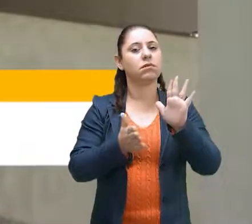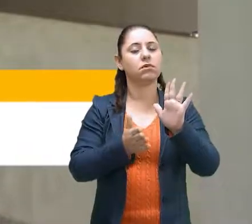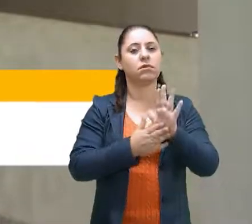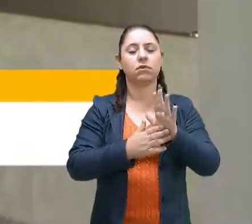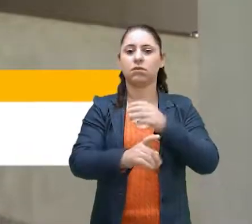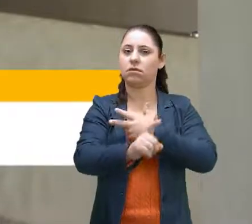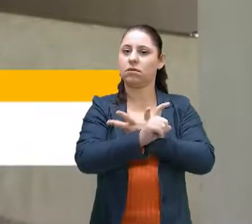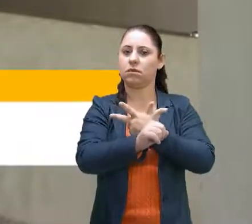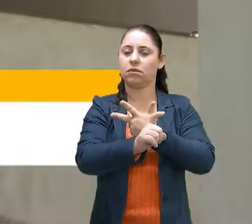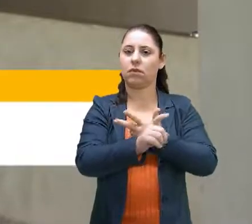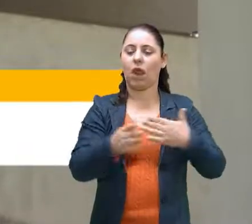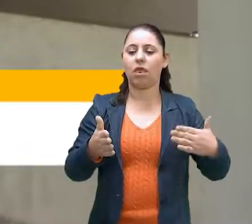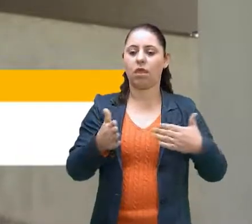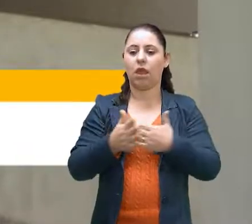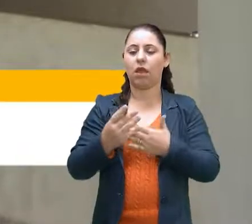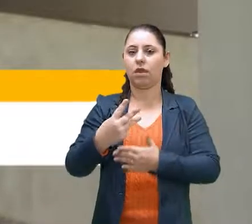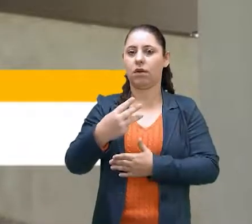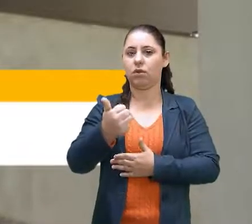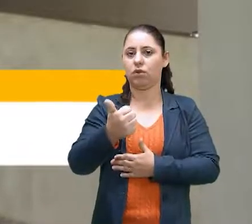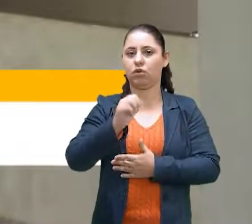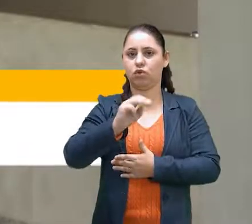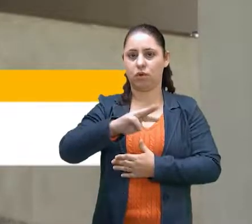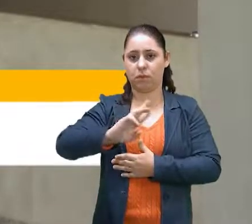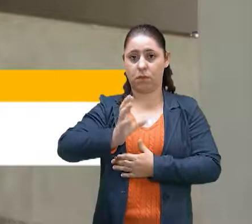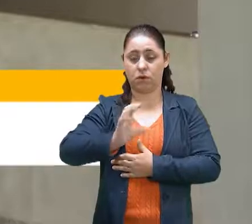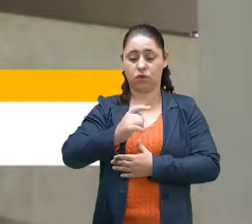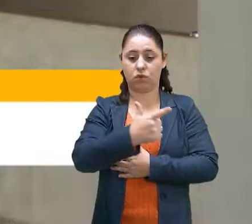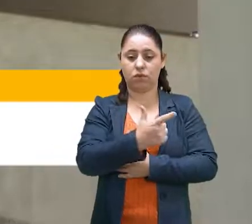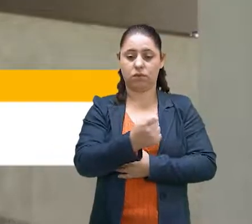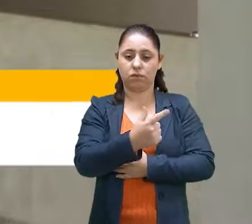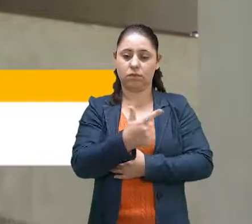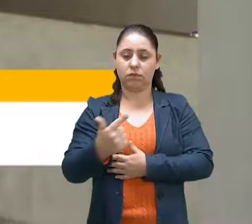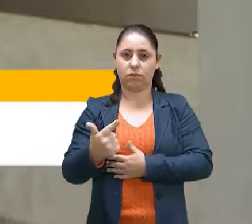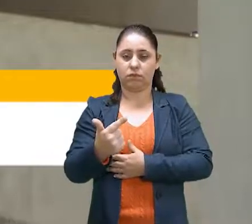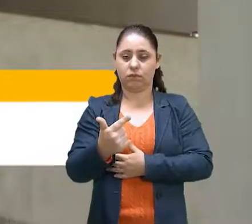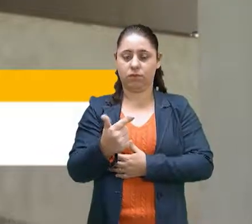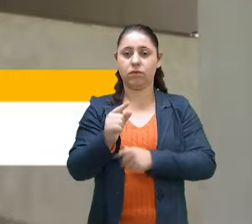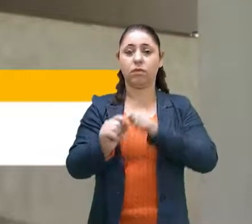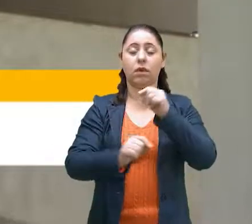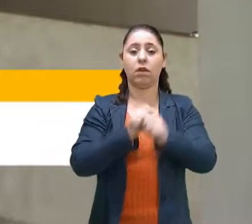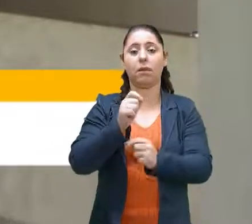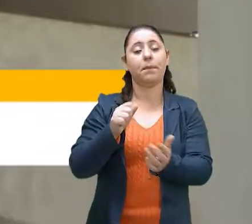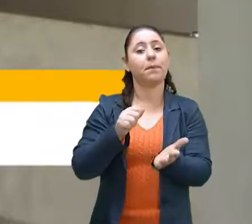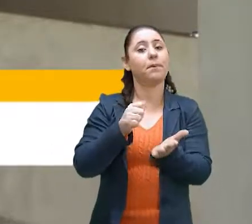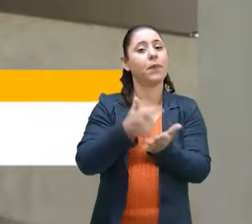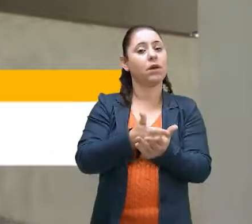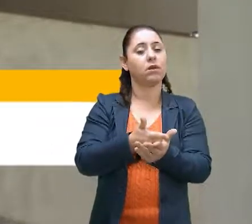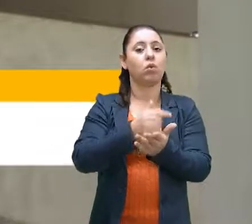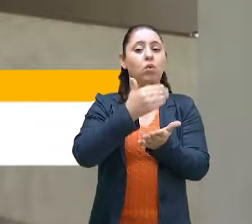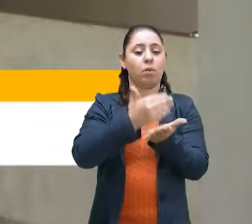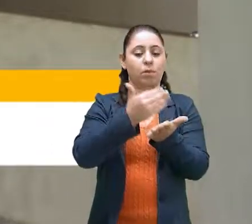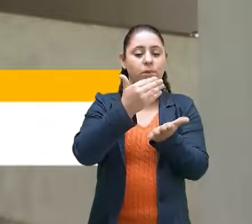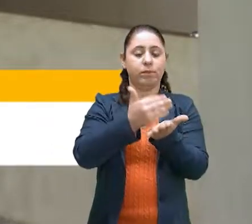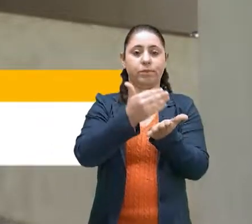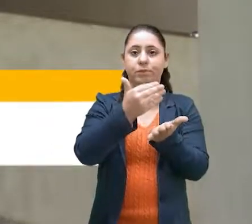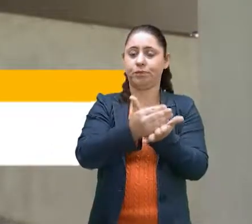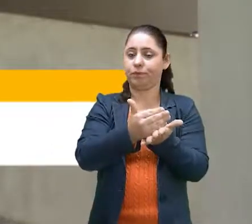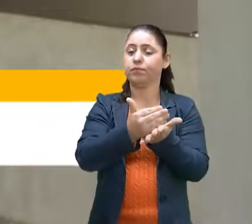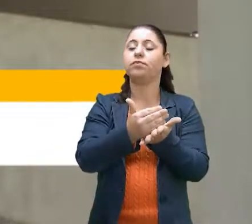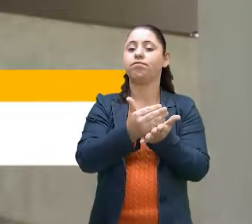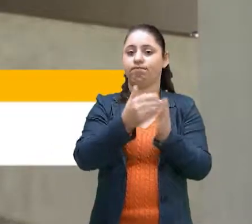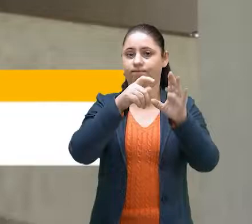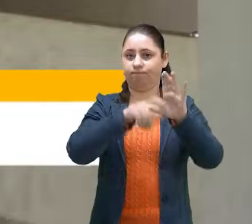a proposta, o Poder Executivo prorroga para 31 de março de 2022 as formas excepcionais de pagamento